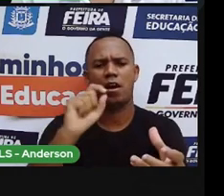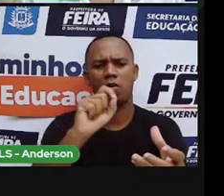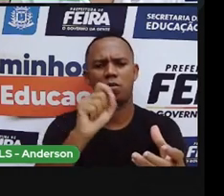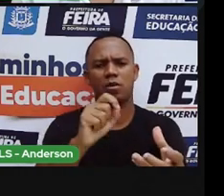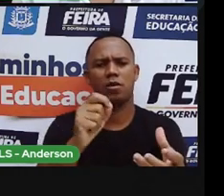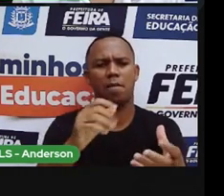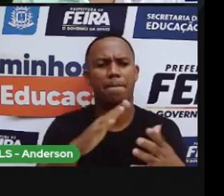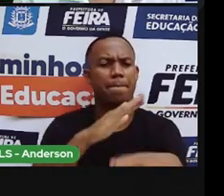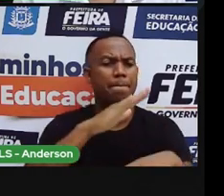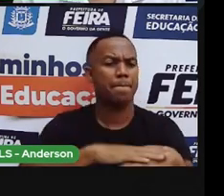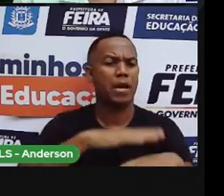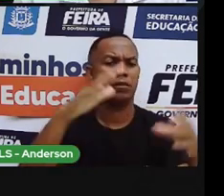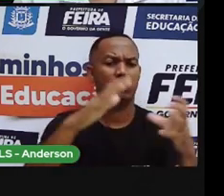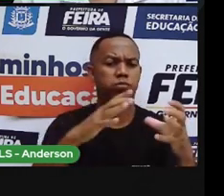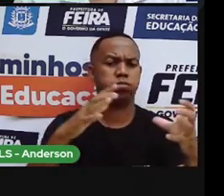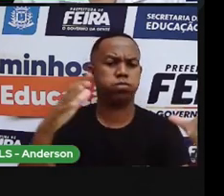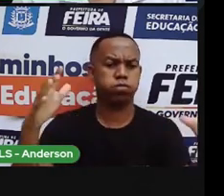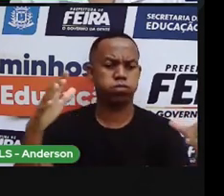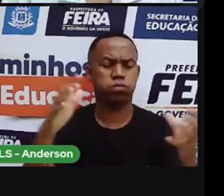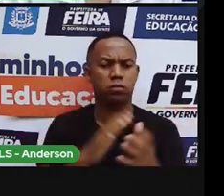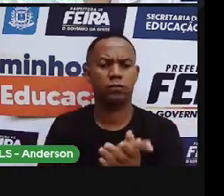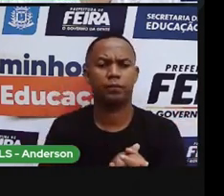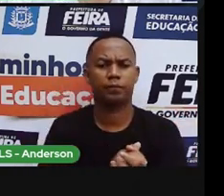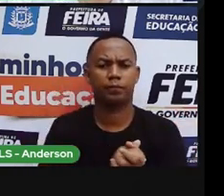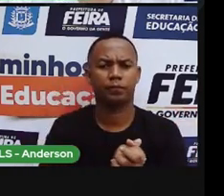em diâmetro. Tá?